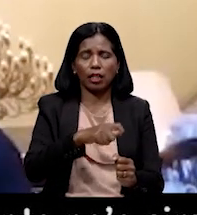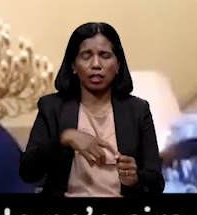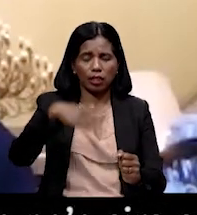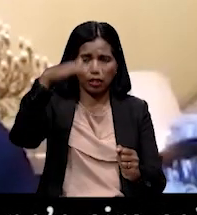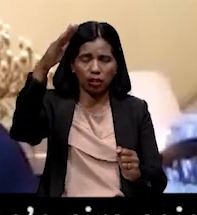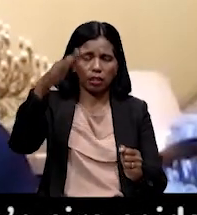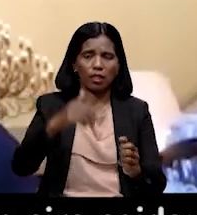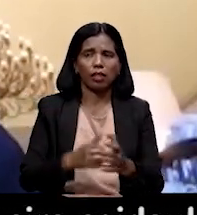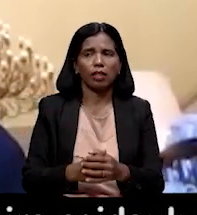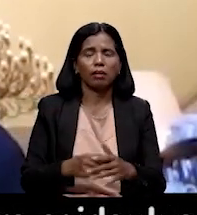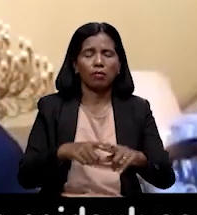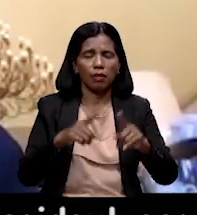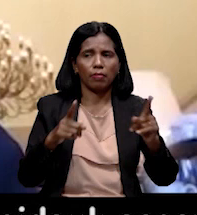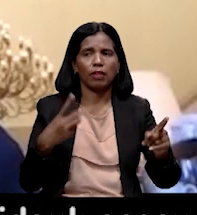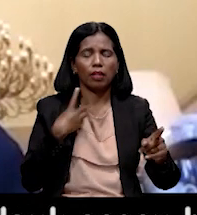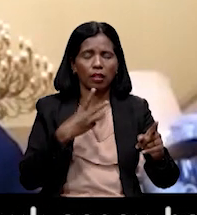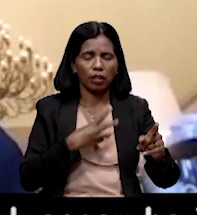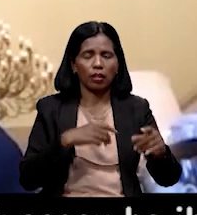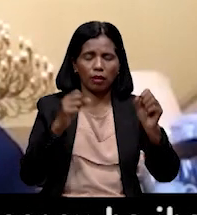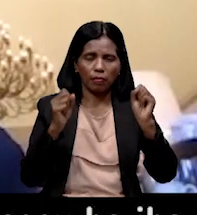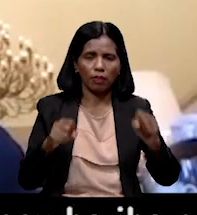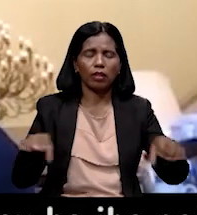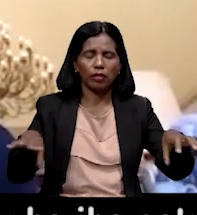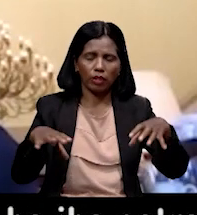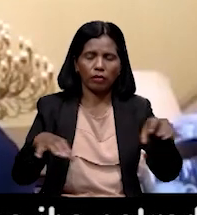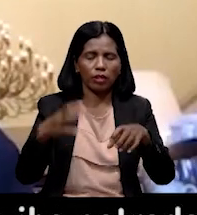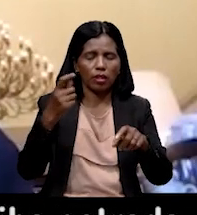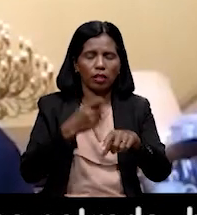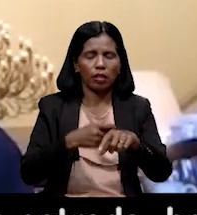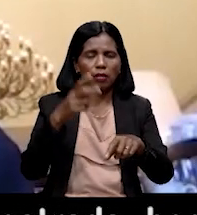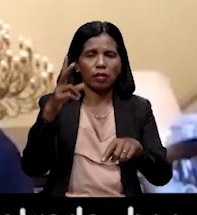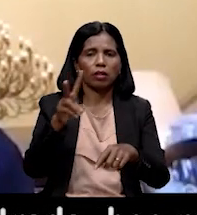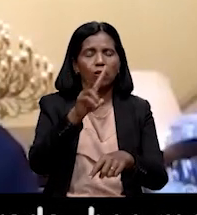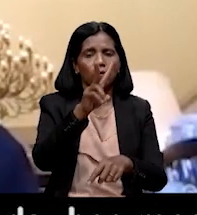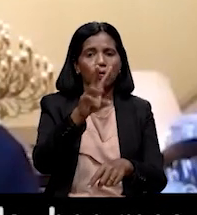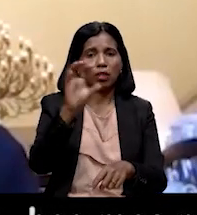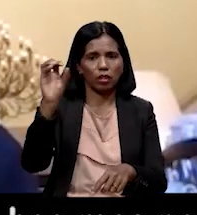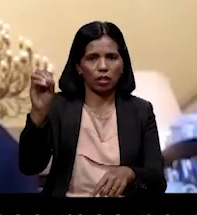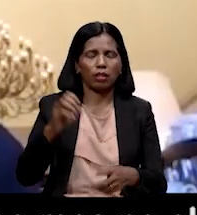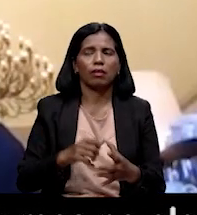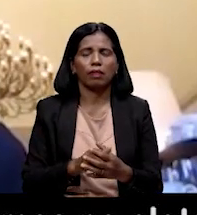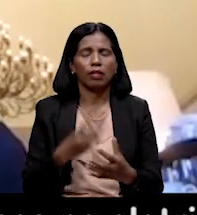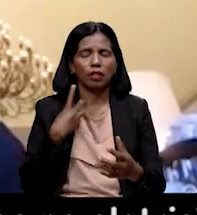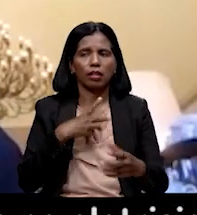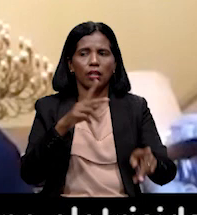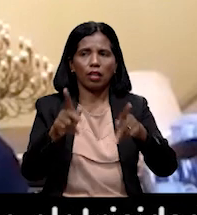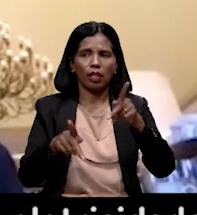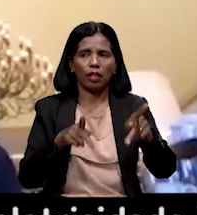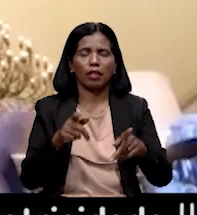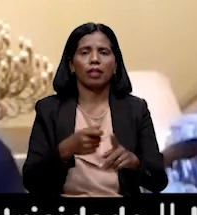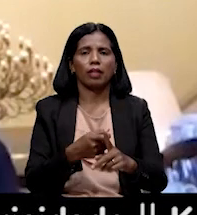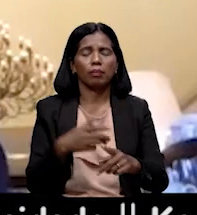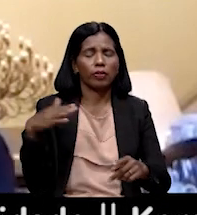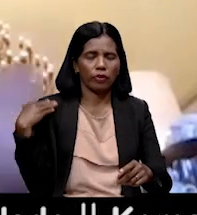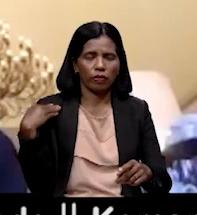lete mas ita consegue jogo a abertura ne bane 2-0 e ita ne jogador mais jovem